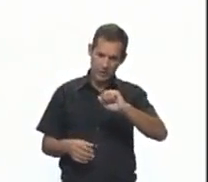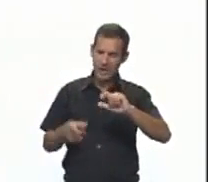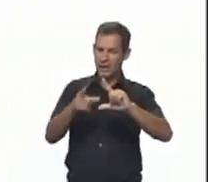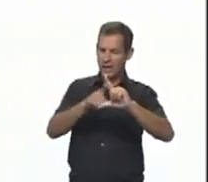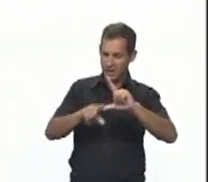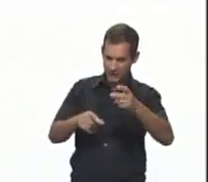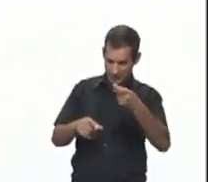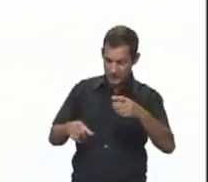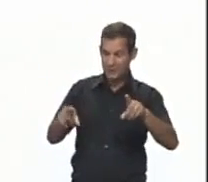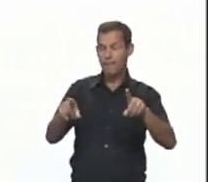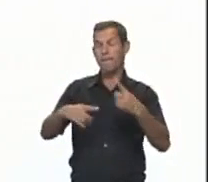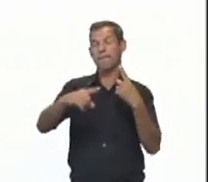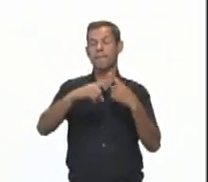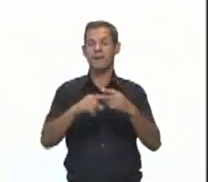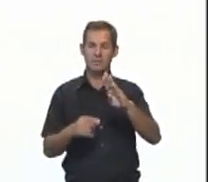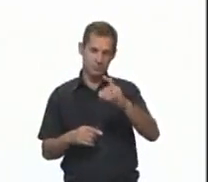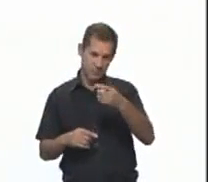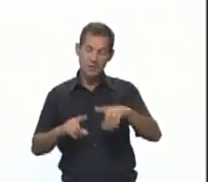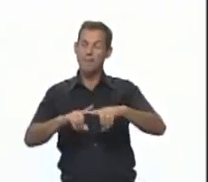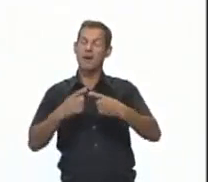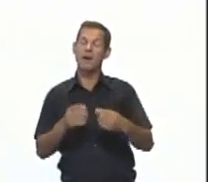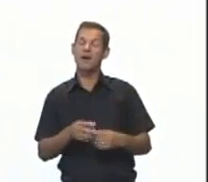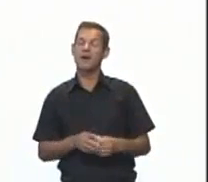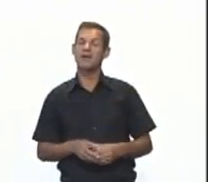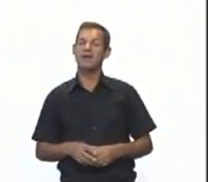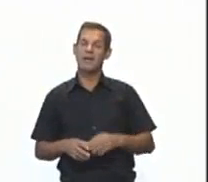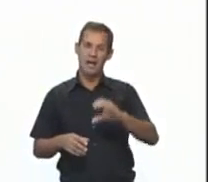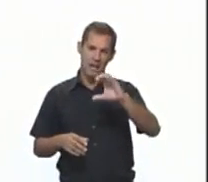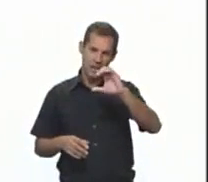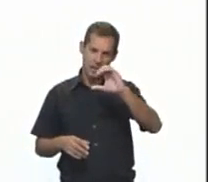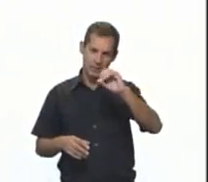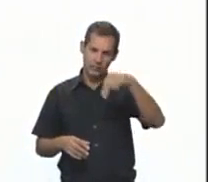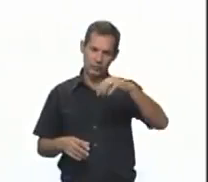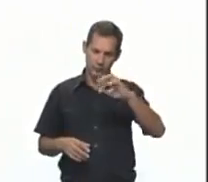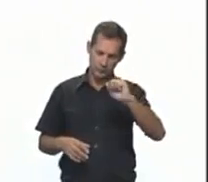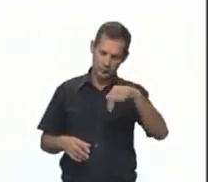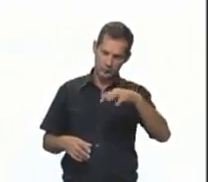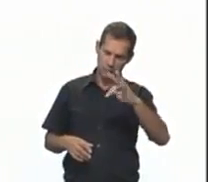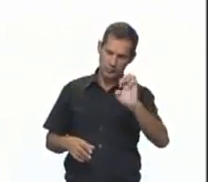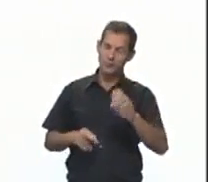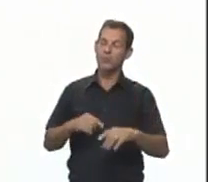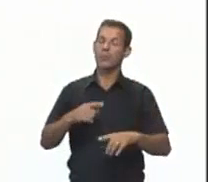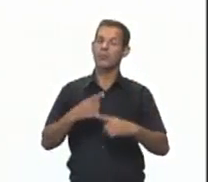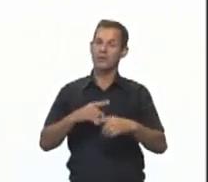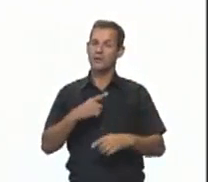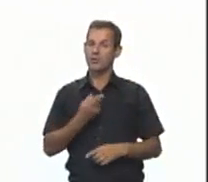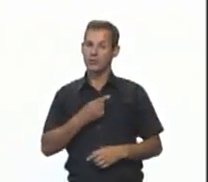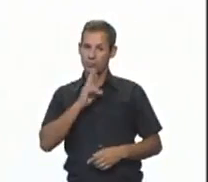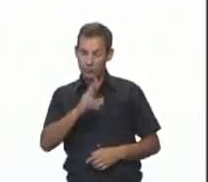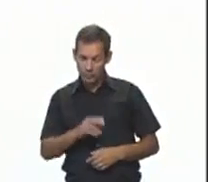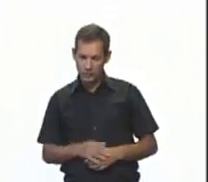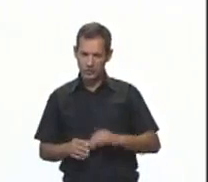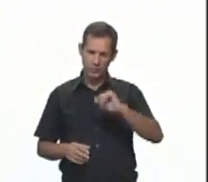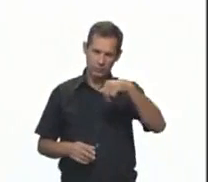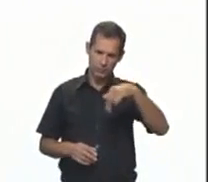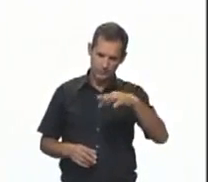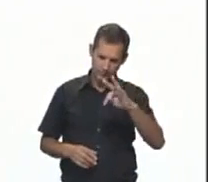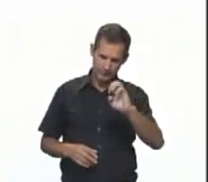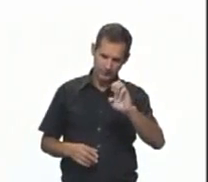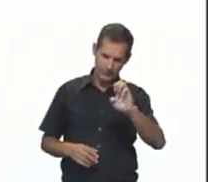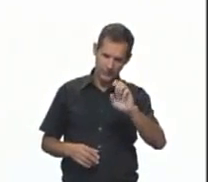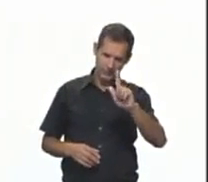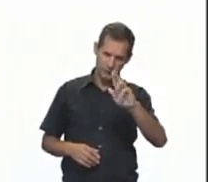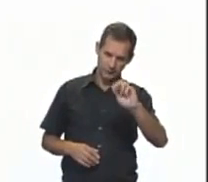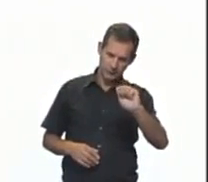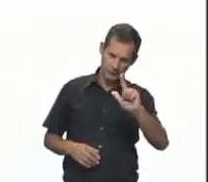bx dx, mais a nossa constante, porque a gente está resolvendo uma integral indefinida. Nos livros didáticos,